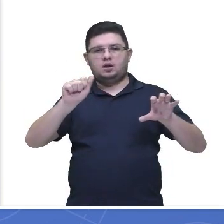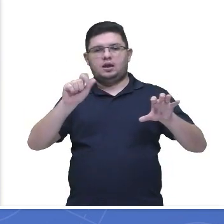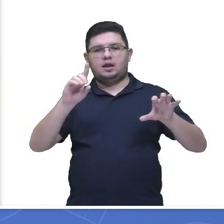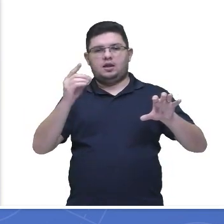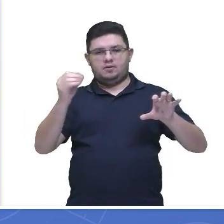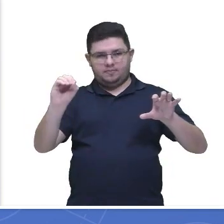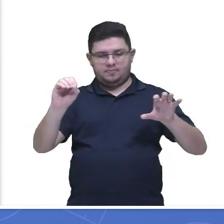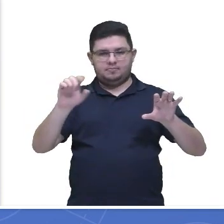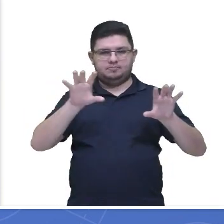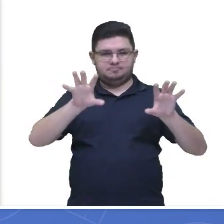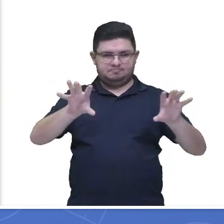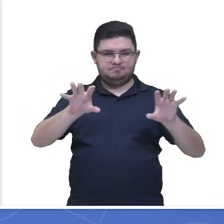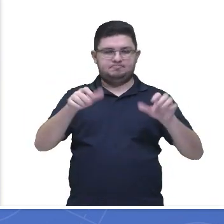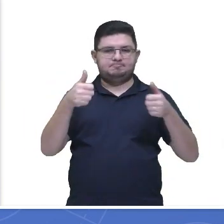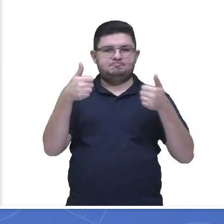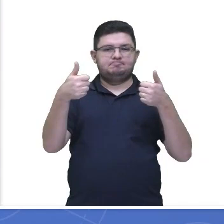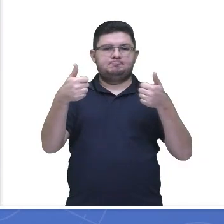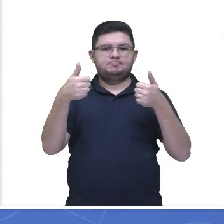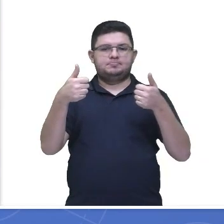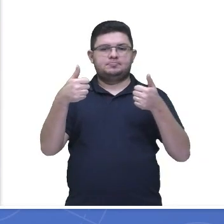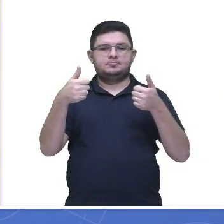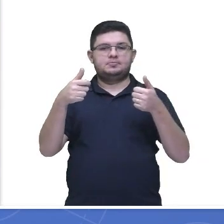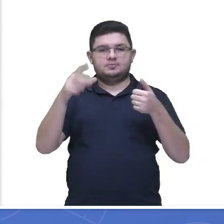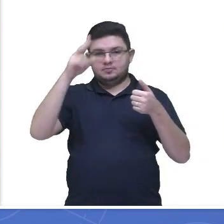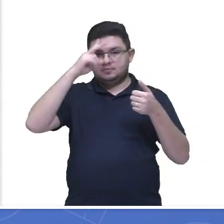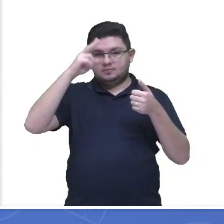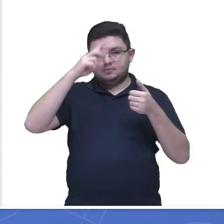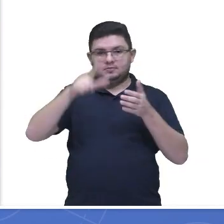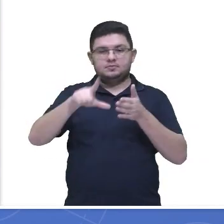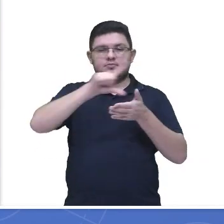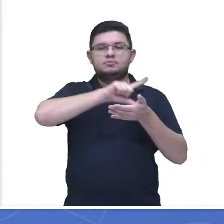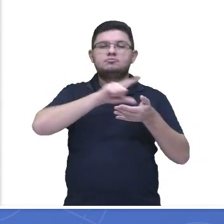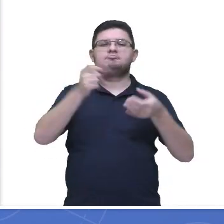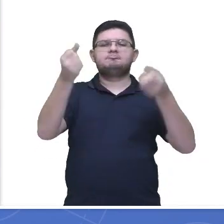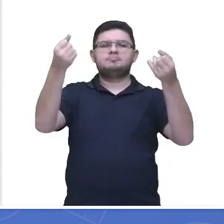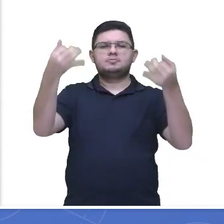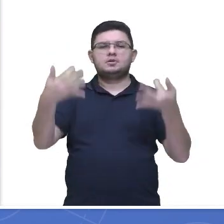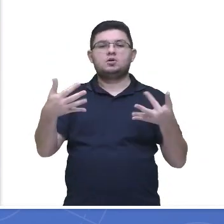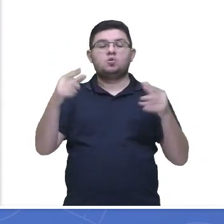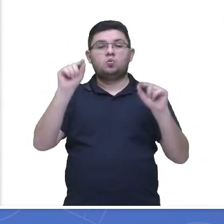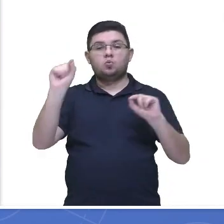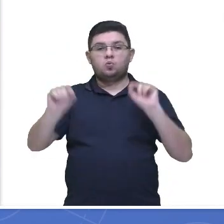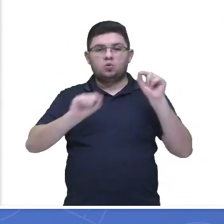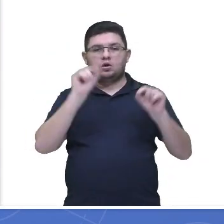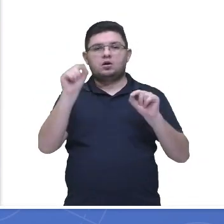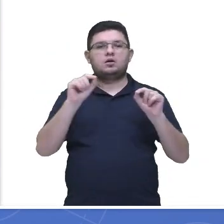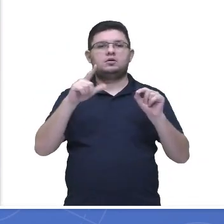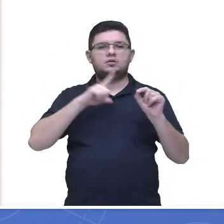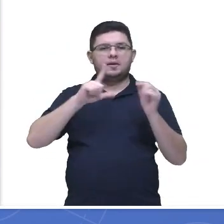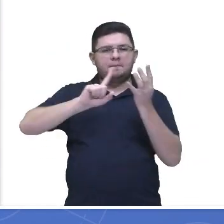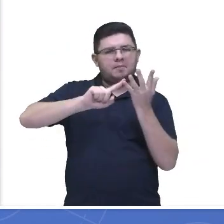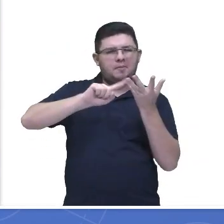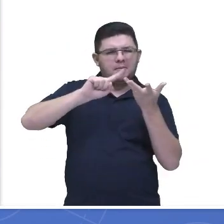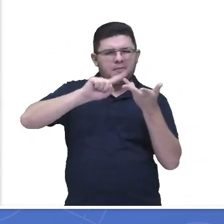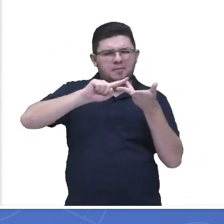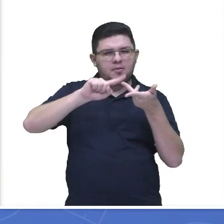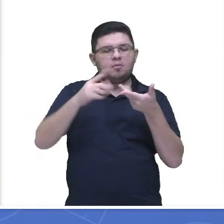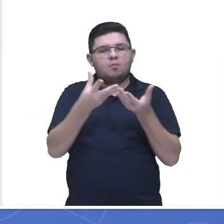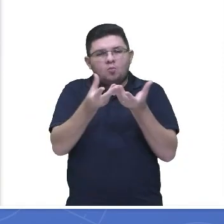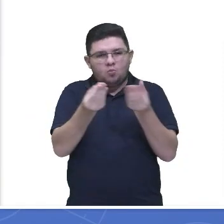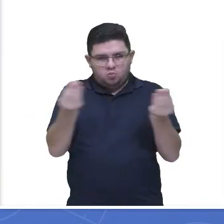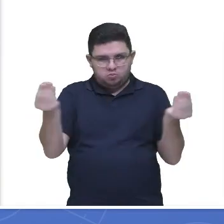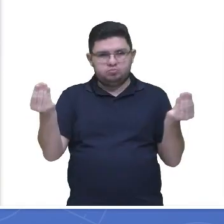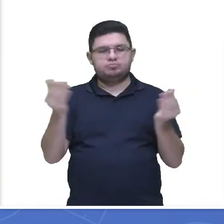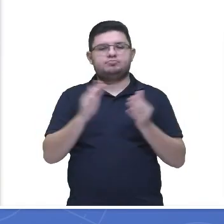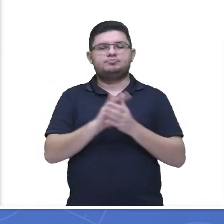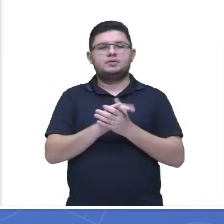Né? Então, como eu disse no início da nossa aula, que família grande é os hidrocarbonetos, né,